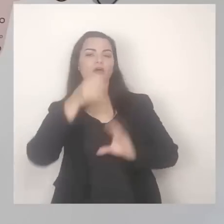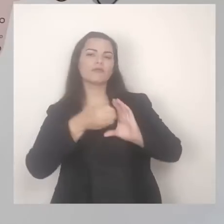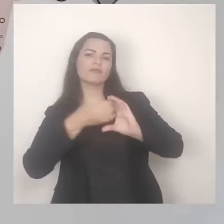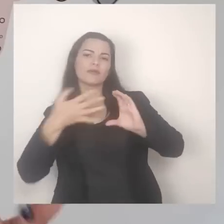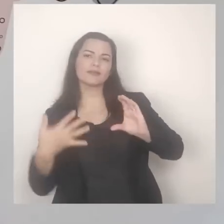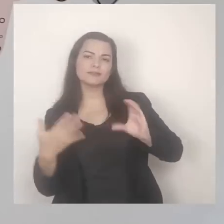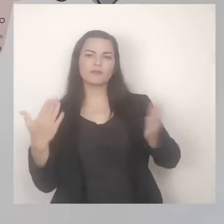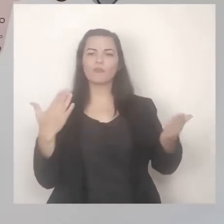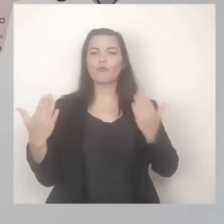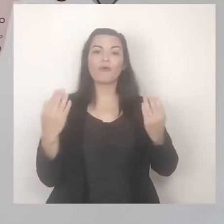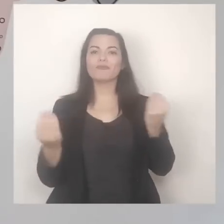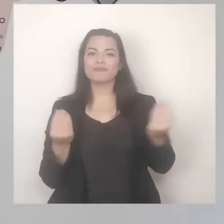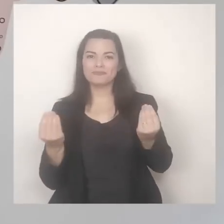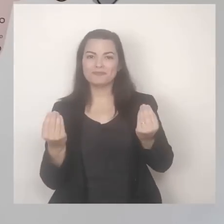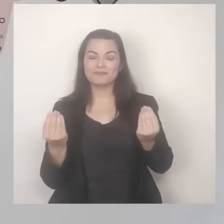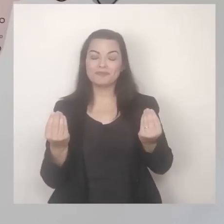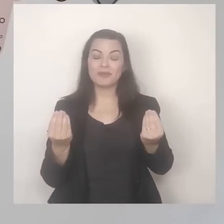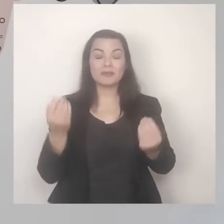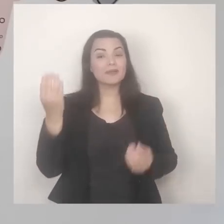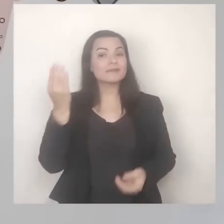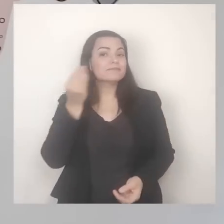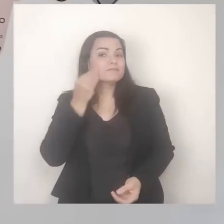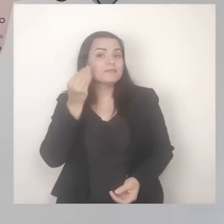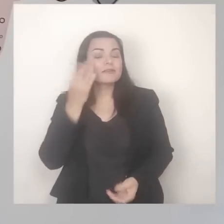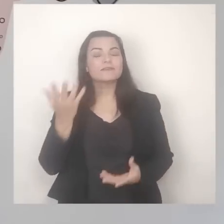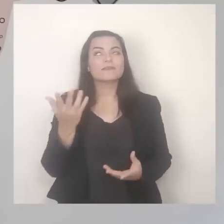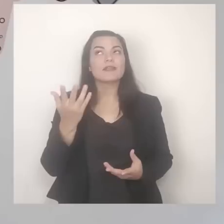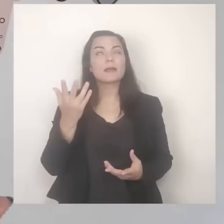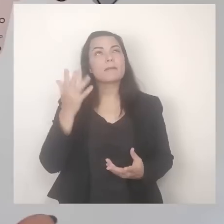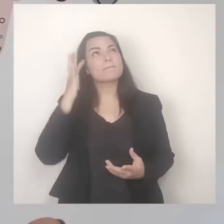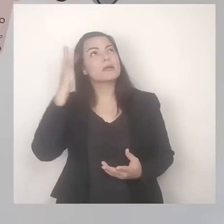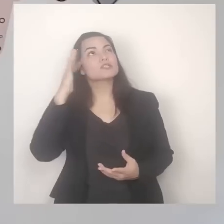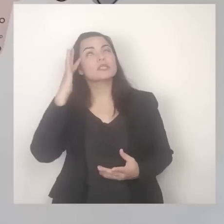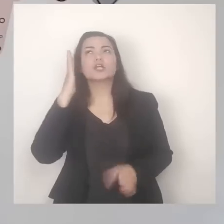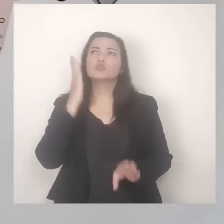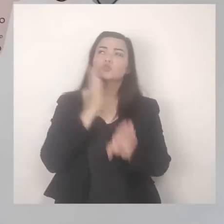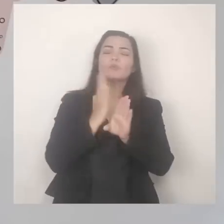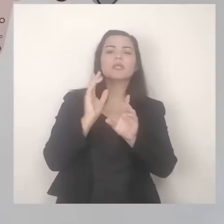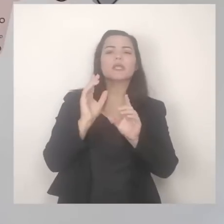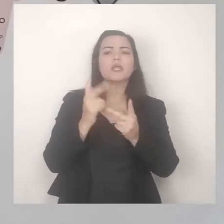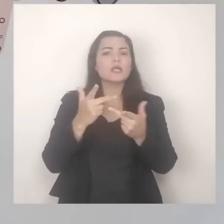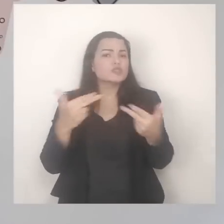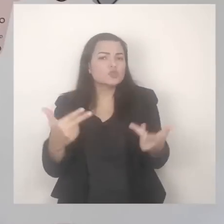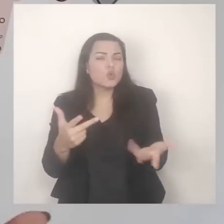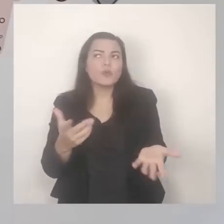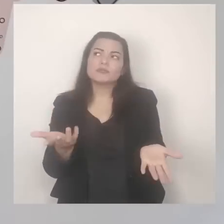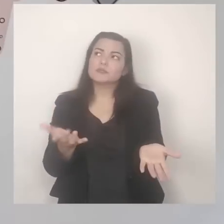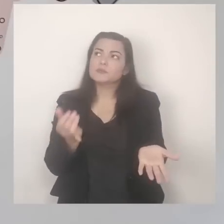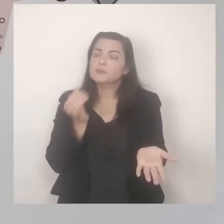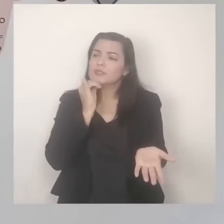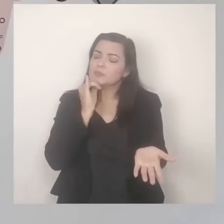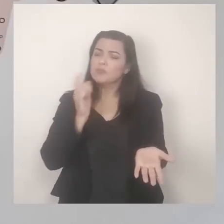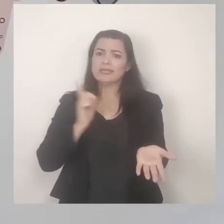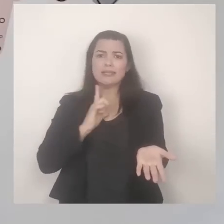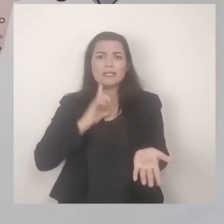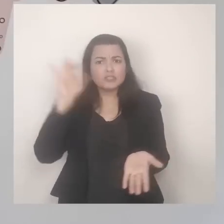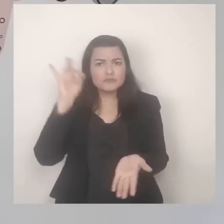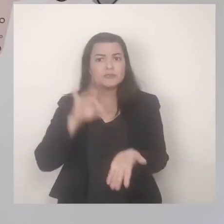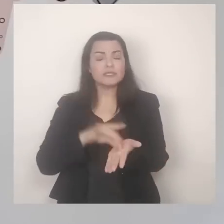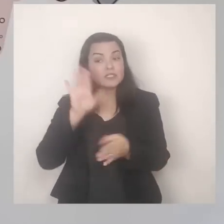avião, para que pudéssemos tentar descobrir o que é que nós temos por aí que de